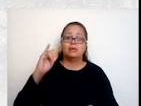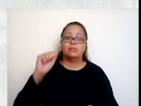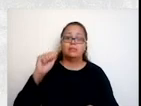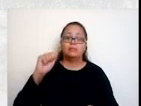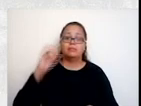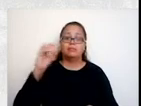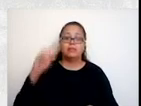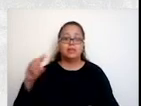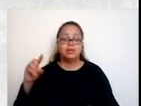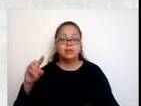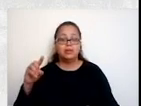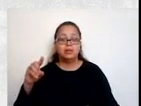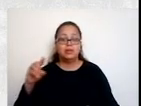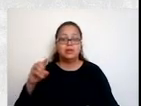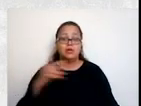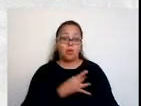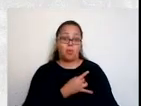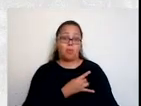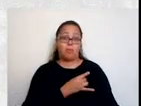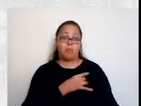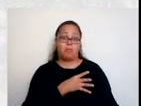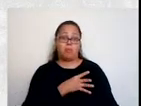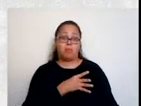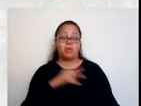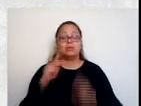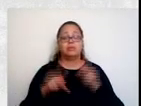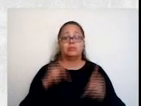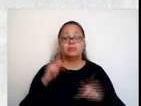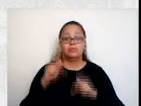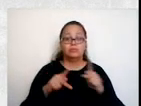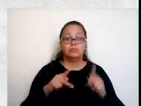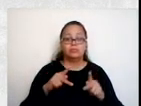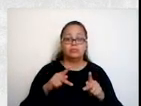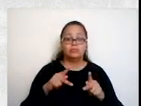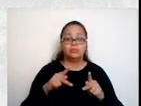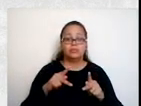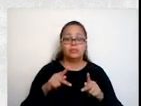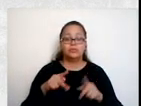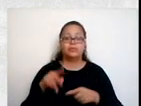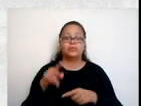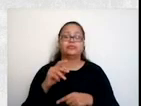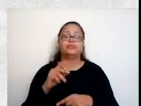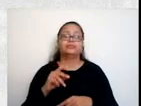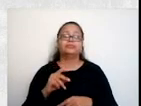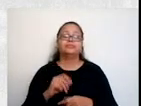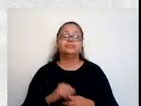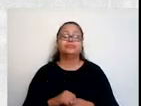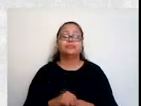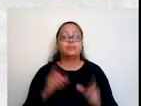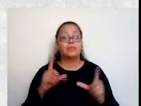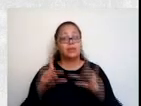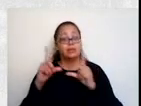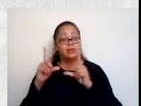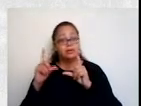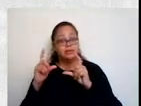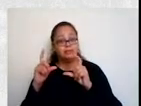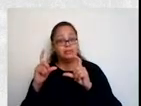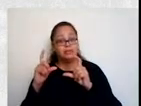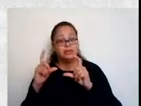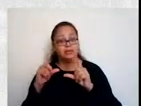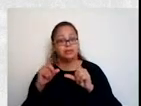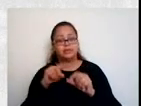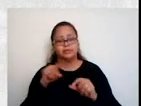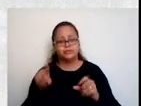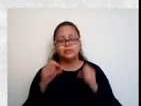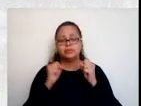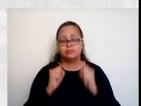grupo, aterrorizavam povoados e fazendas do sertão nordestino. Ok? Na imagem que